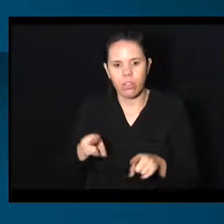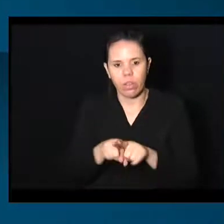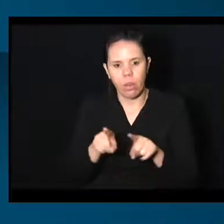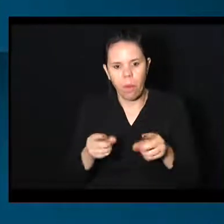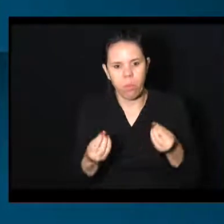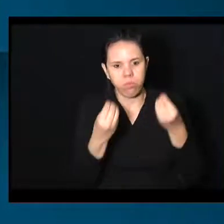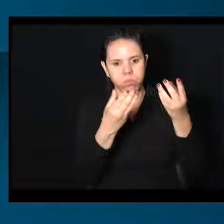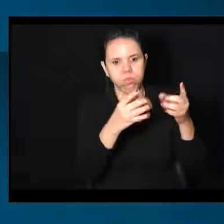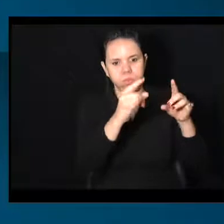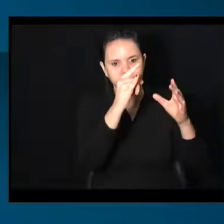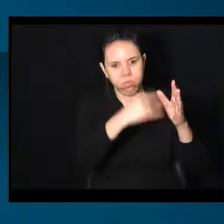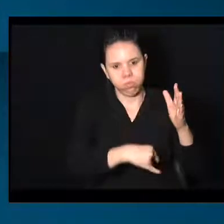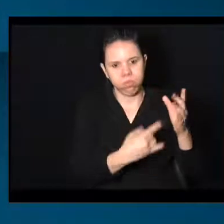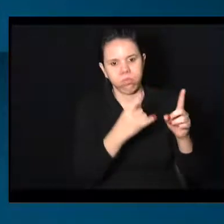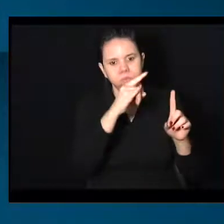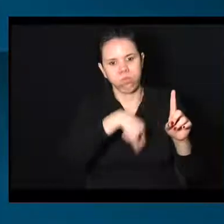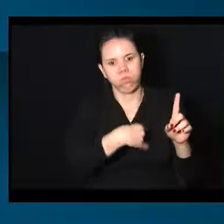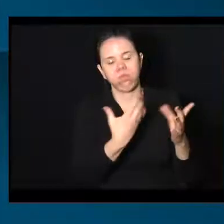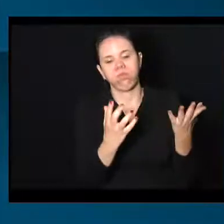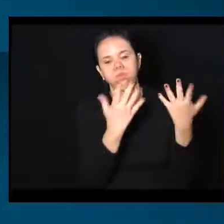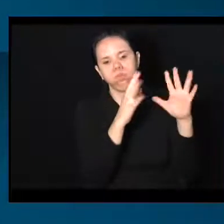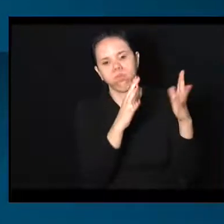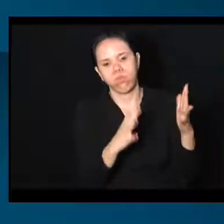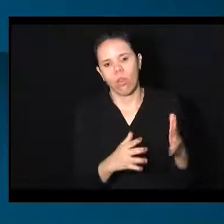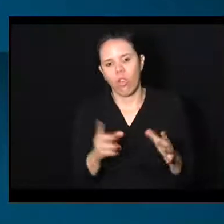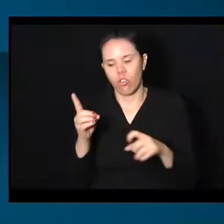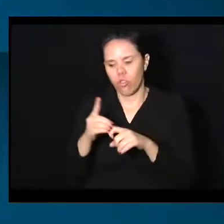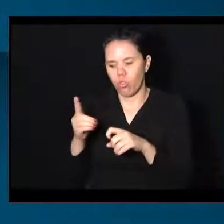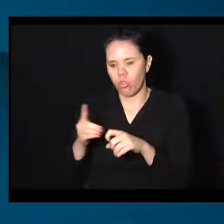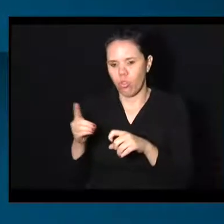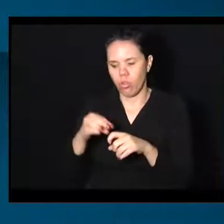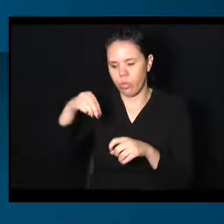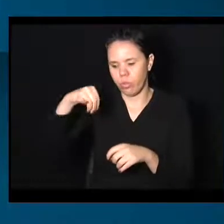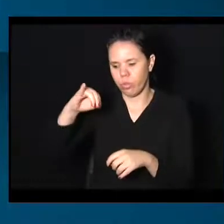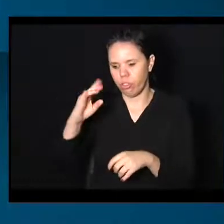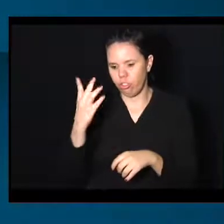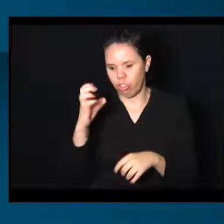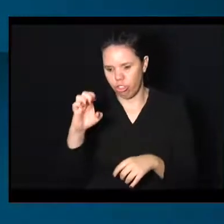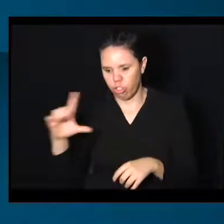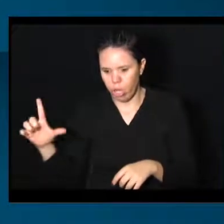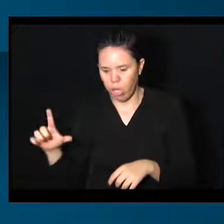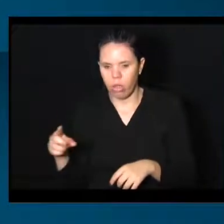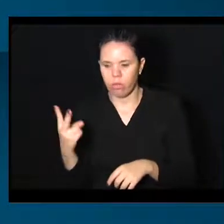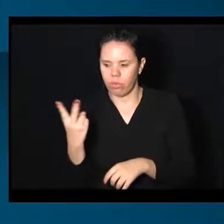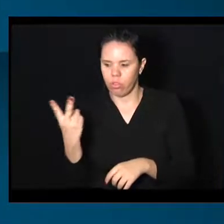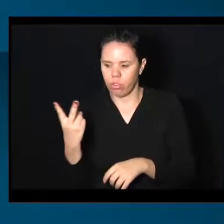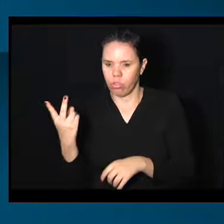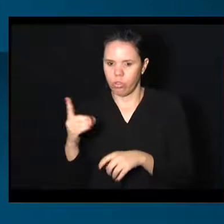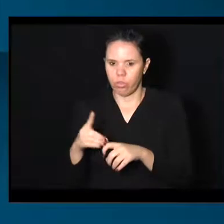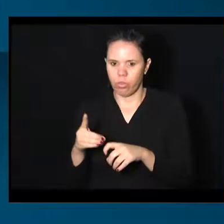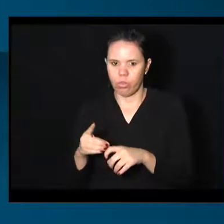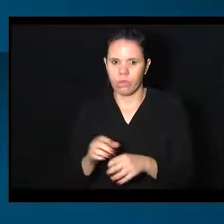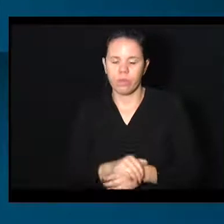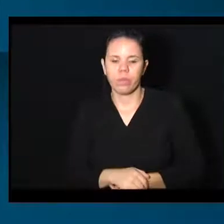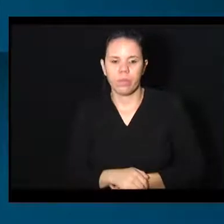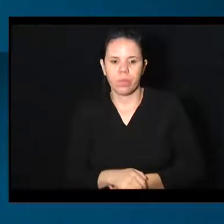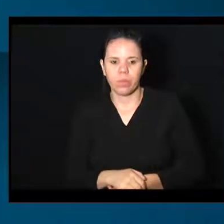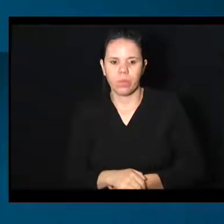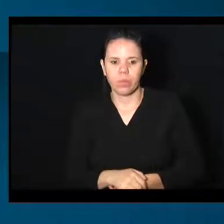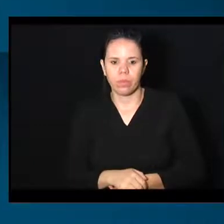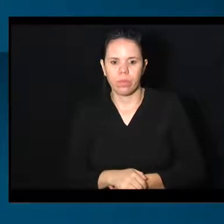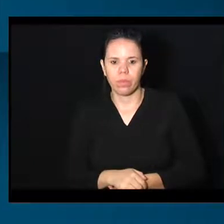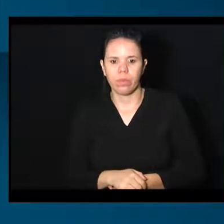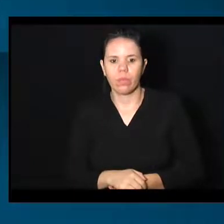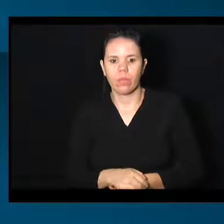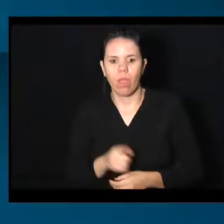Roberto Magalhães Teixeira ao Dr. Michel de Carvalho Silva e também à doutora Michele Ziroldo Silva. O cirurgião